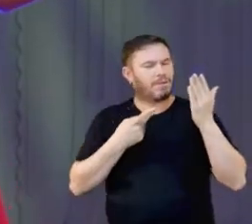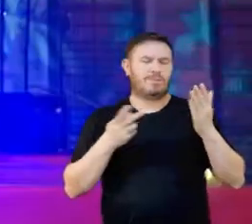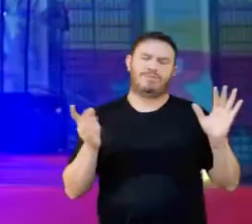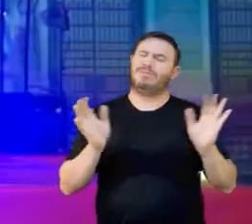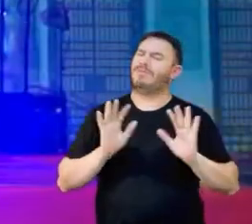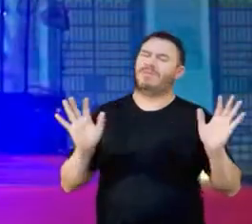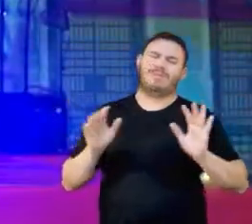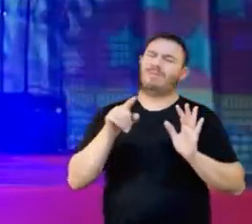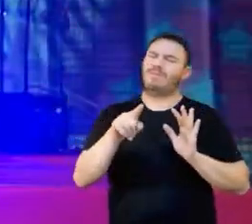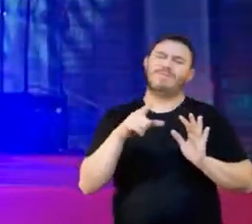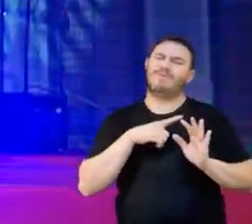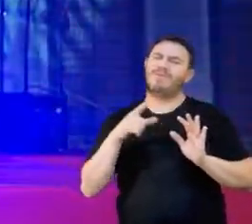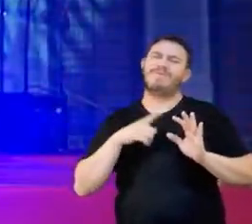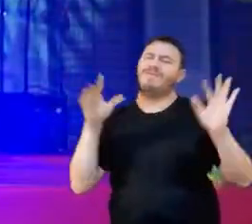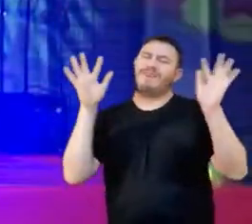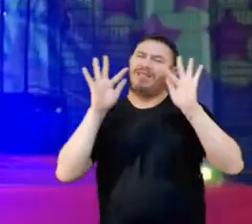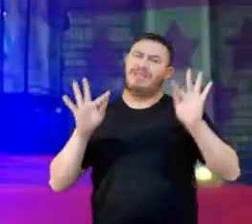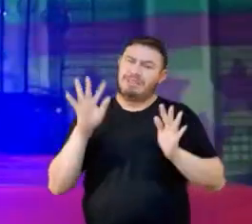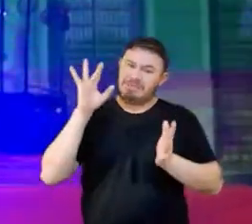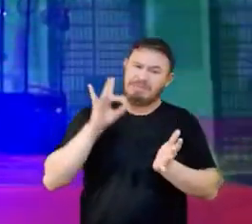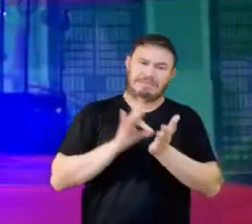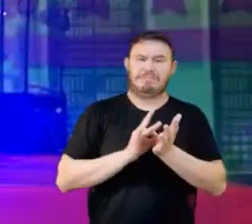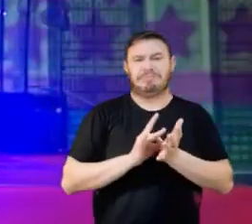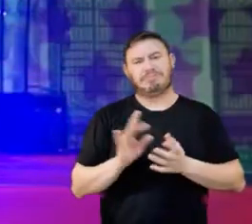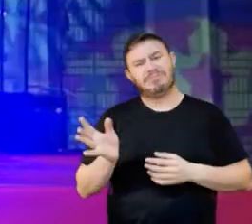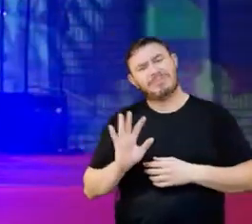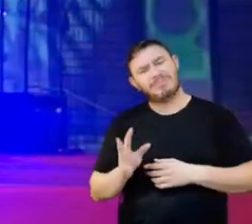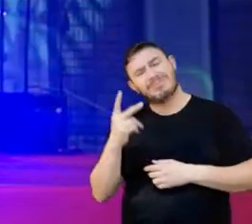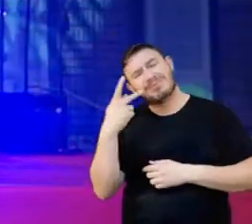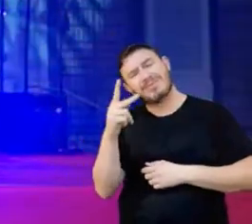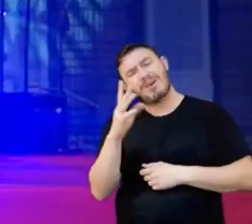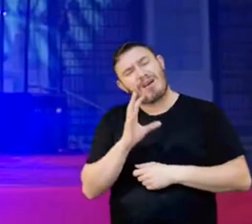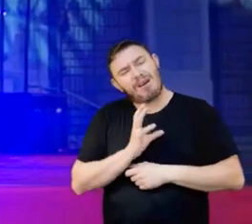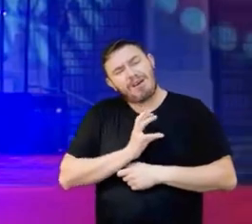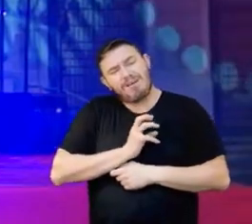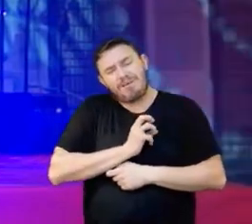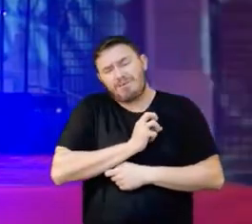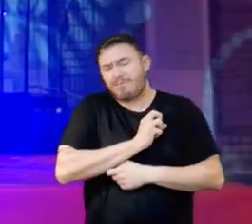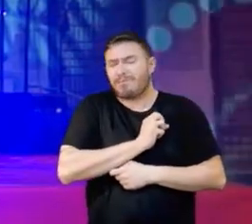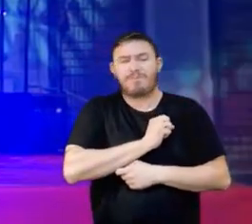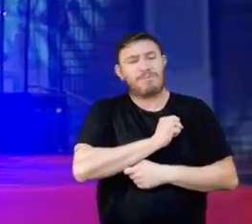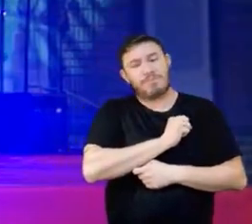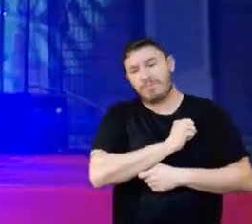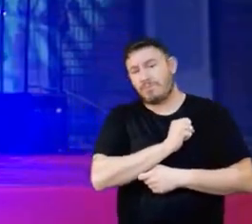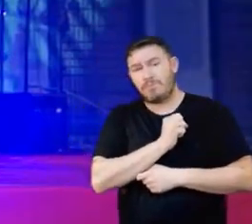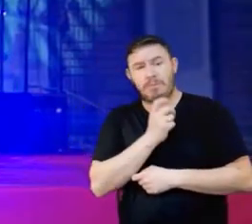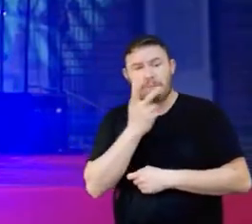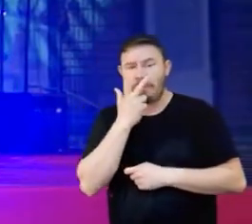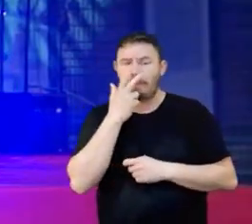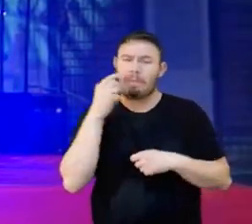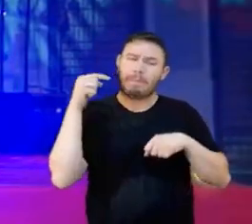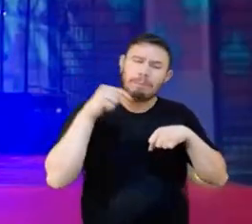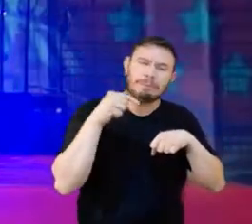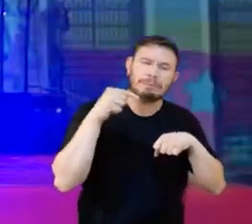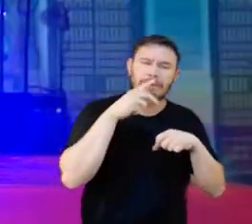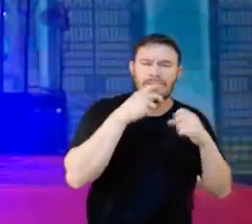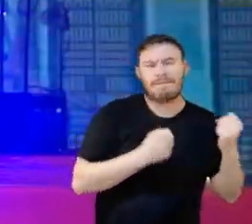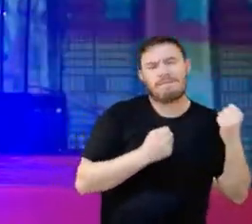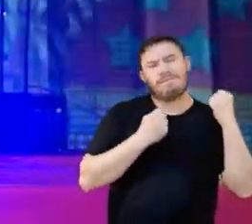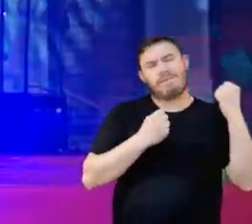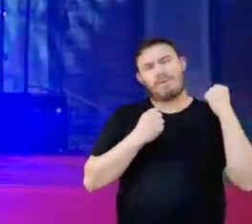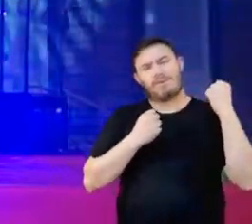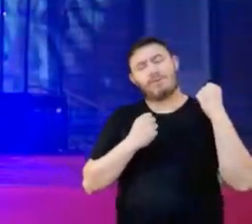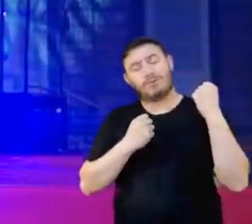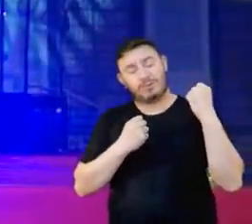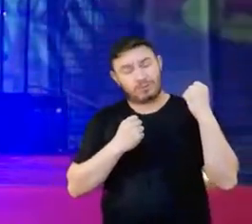desse jeito não vou ser feliz direito, porque o amor é uma coisa mais profunda que